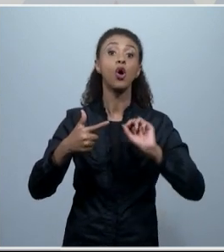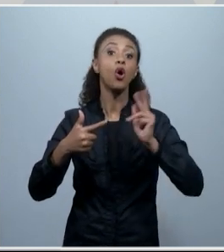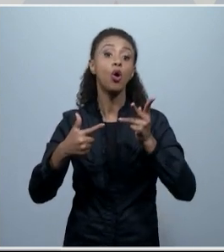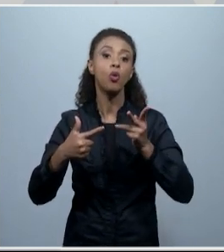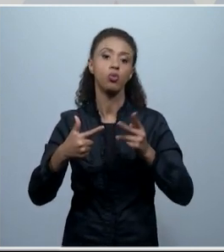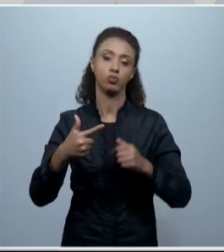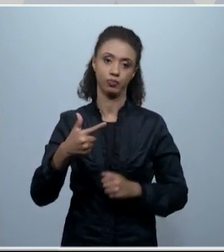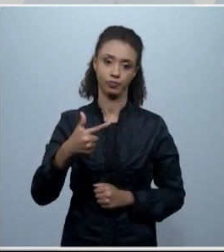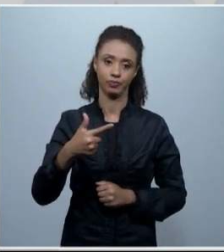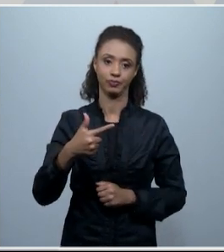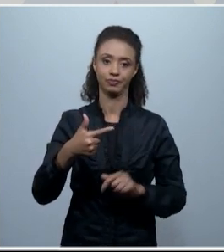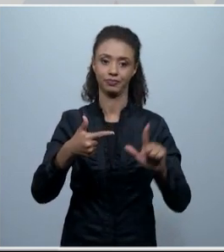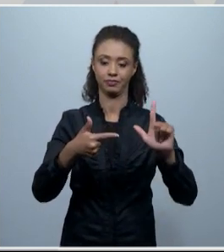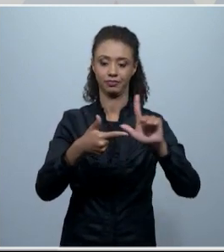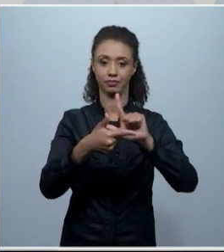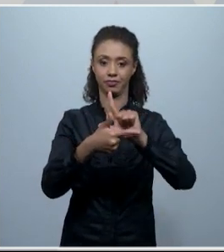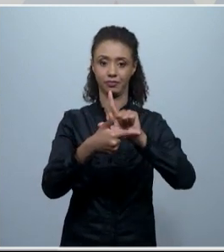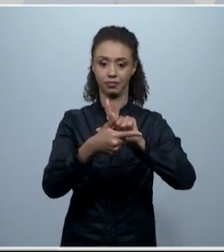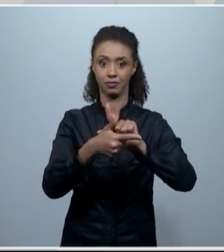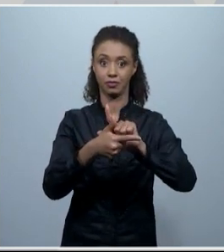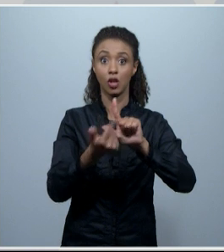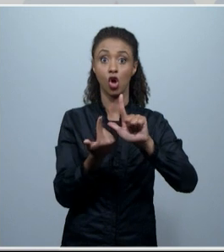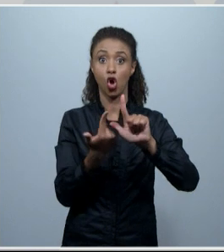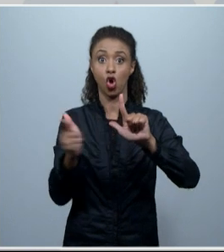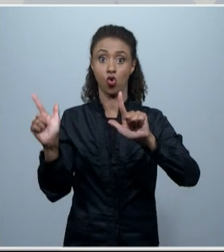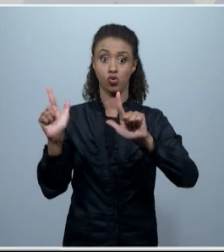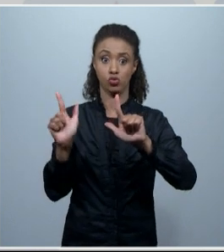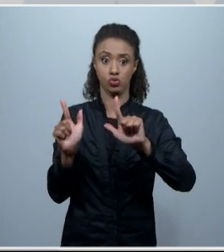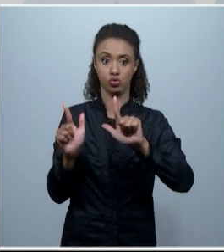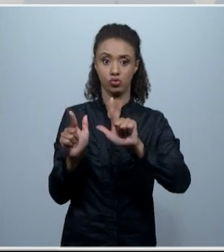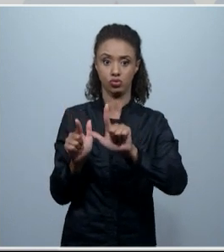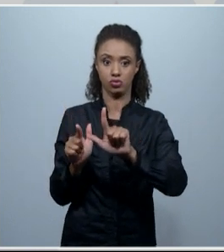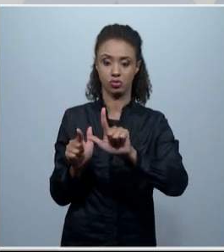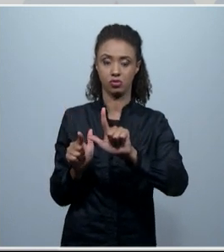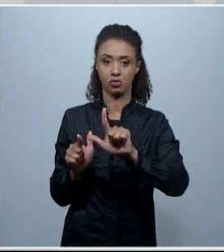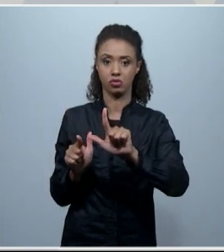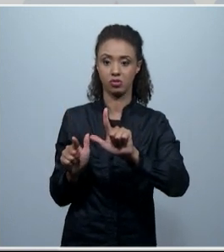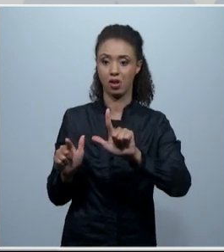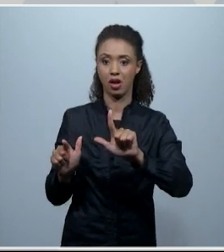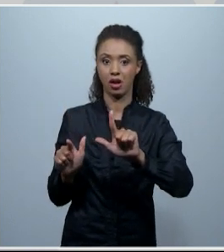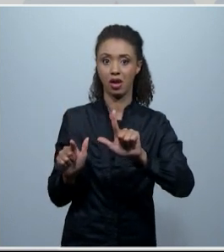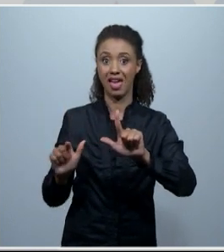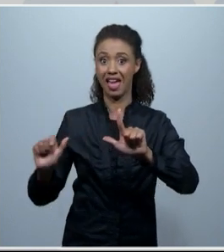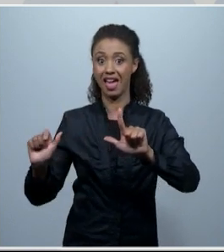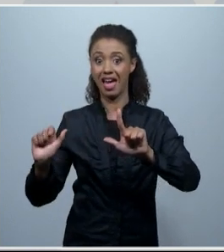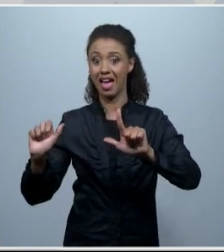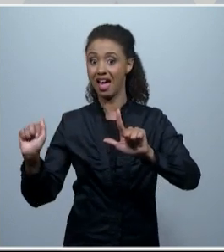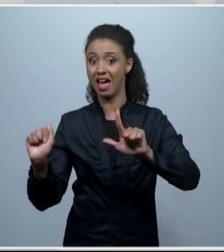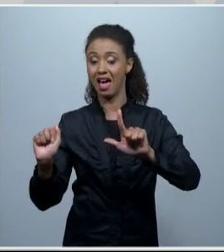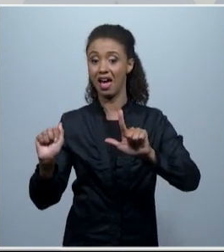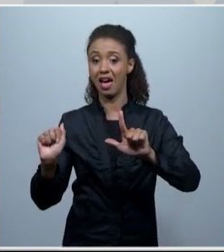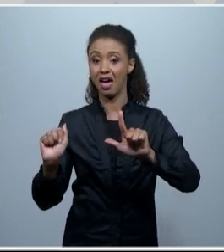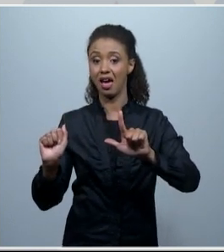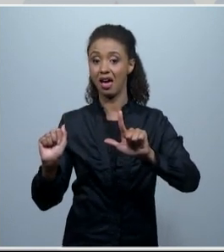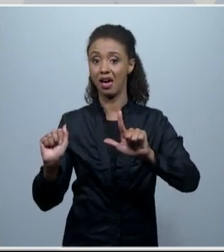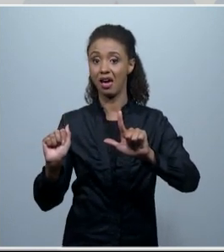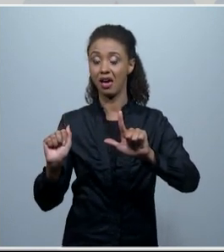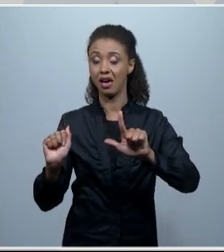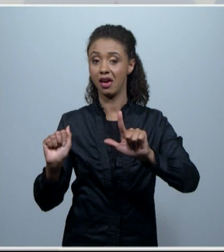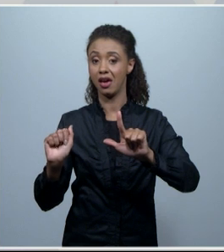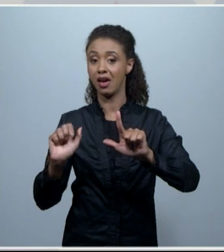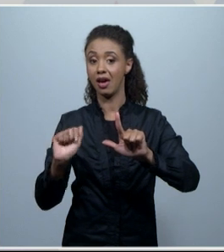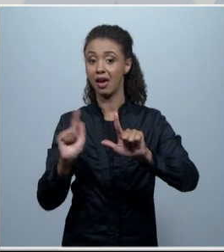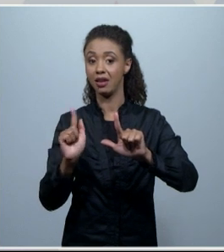lado vai valer outra relação ternária inveje a estar entre ch é sei que vai estar entre aa e